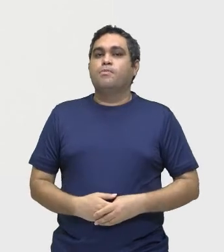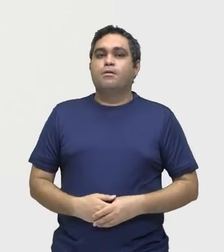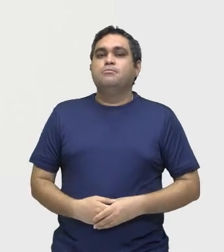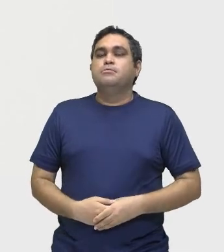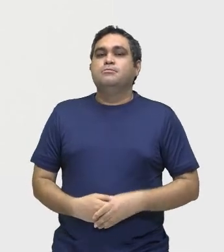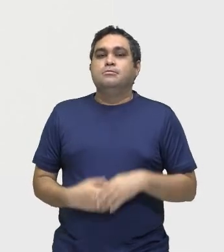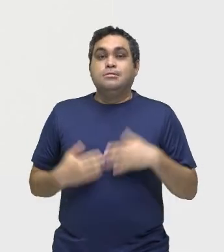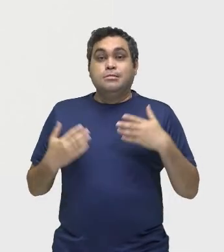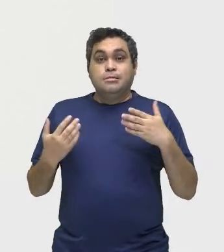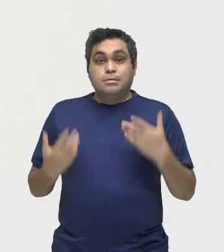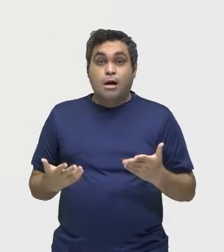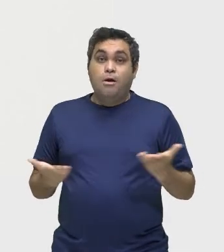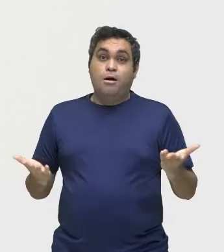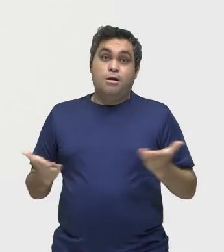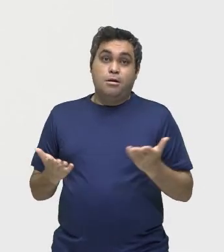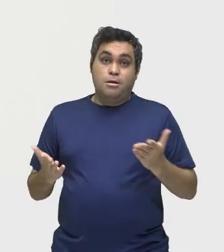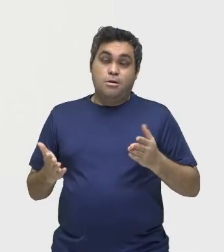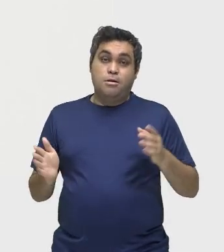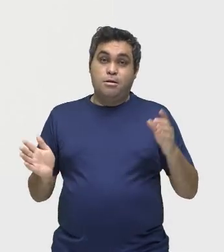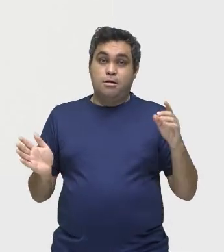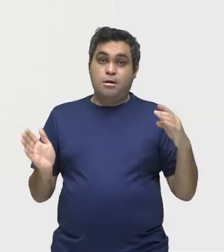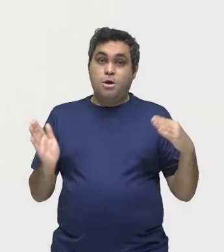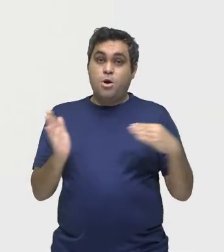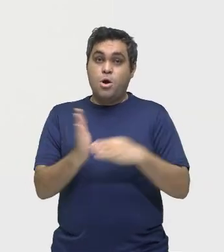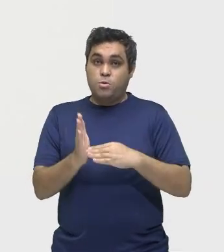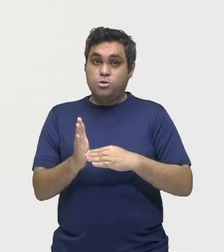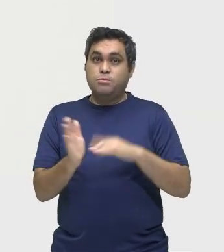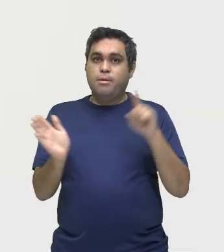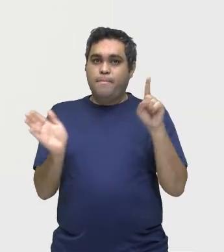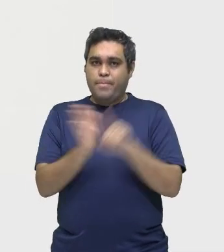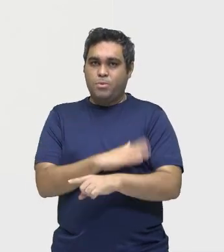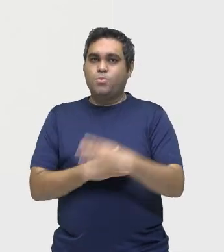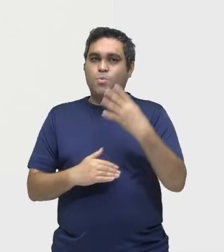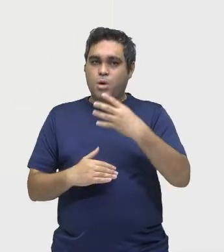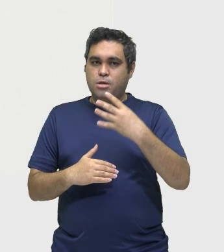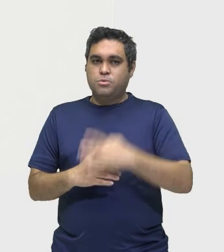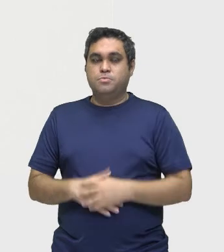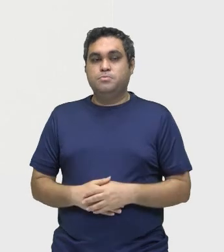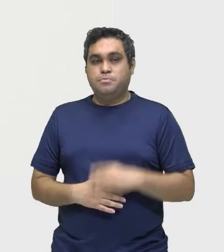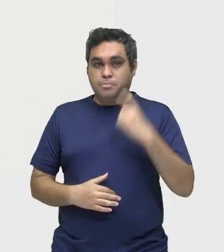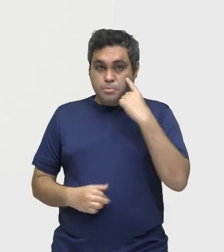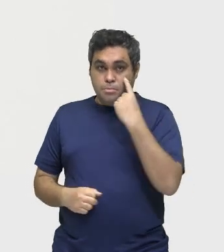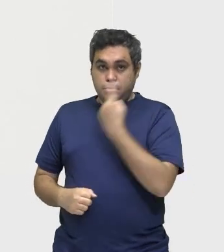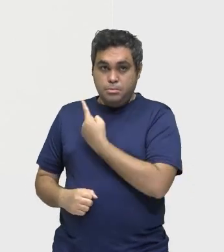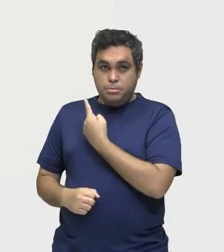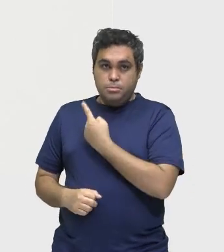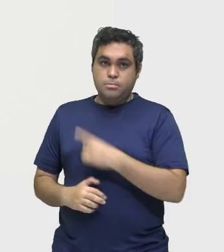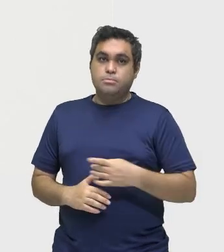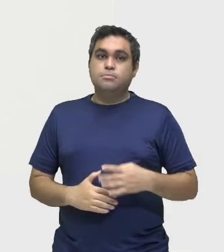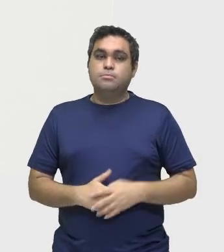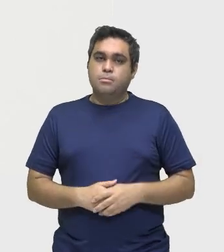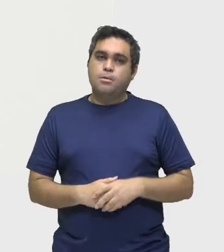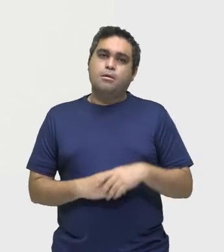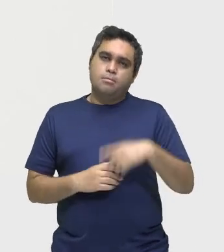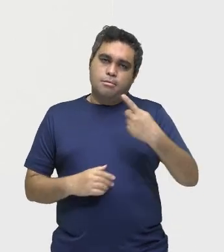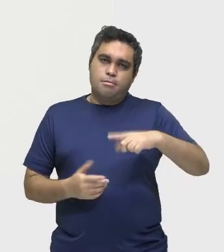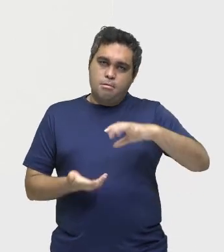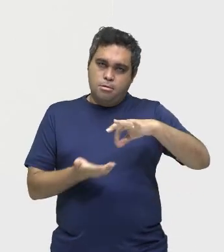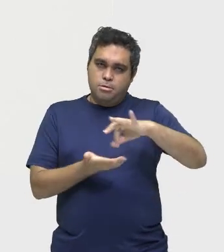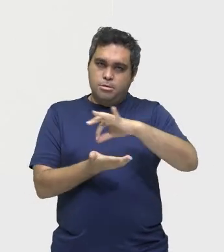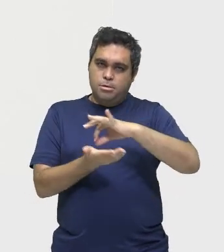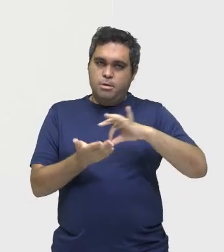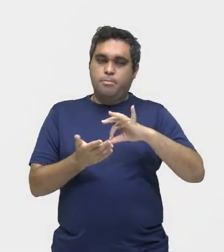vamos, vamos para a nossa quarta e última questão do Praticando de hoje. A quarta questão, também aqui do Centro de Mídias, diz